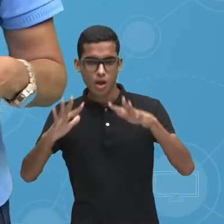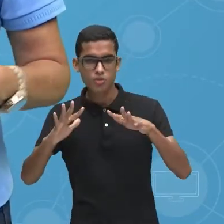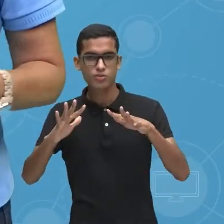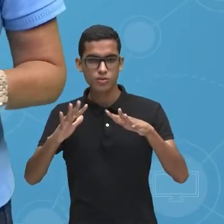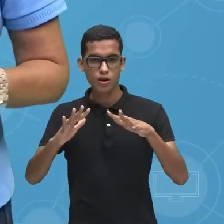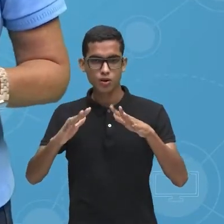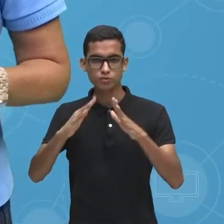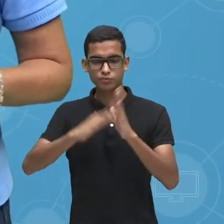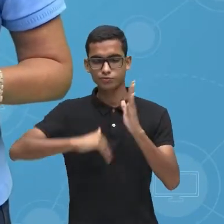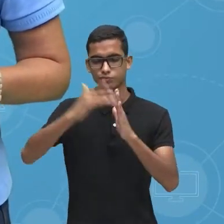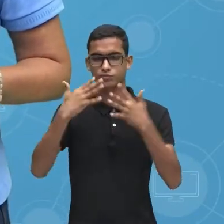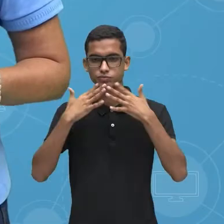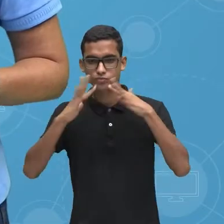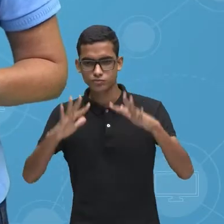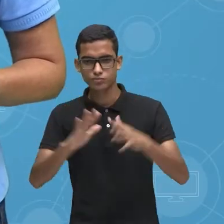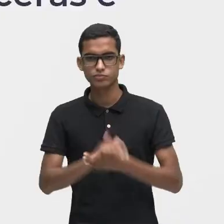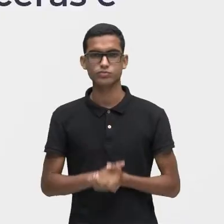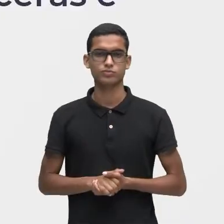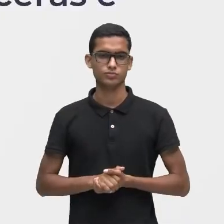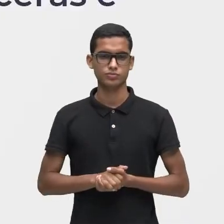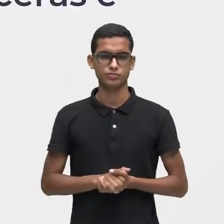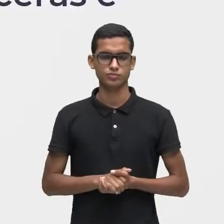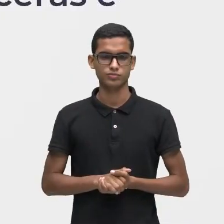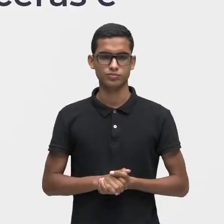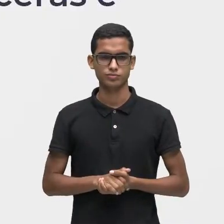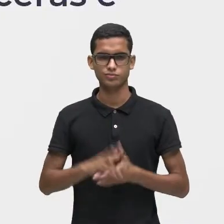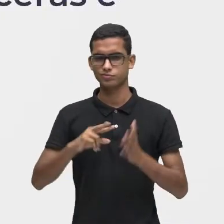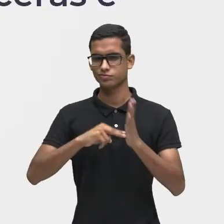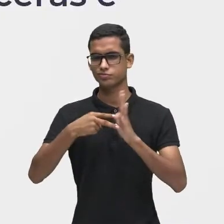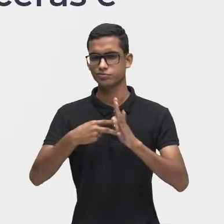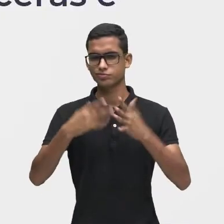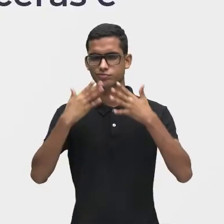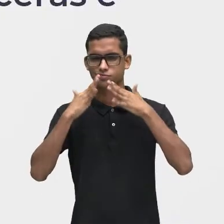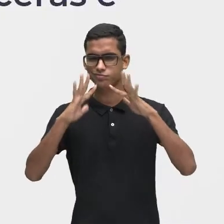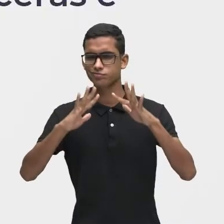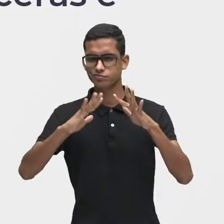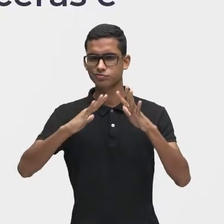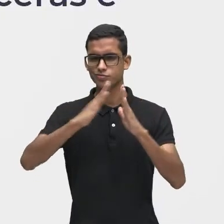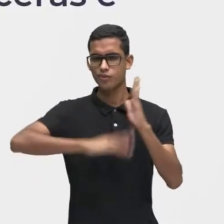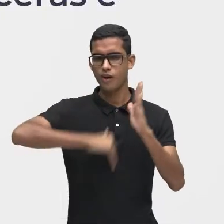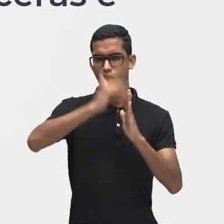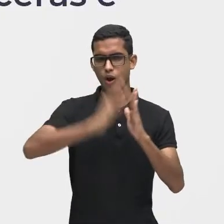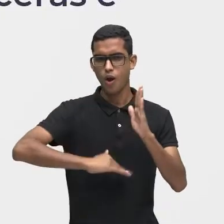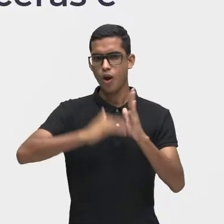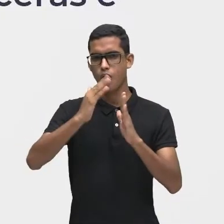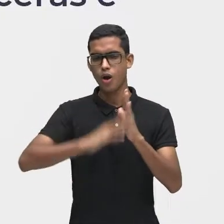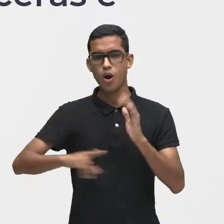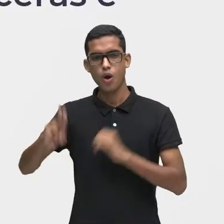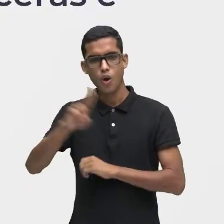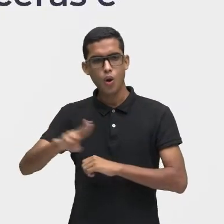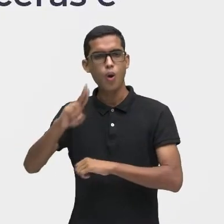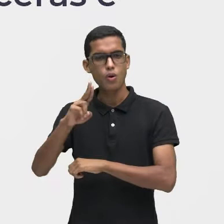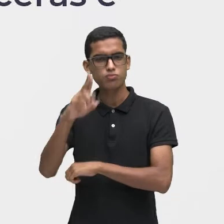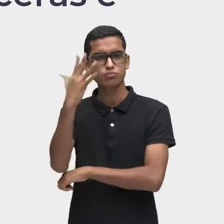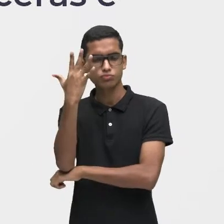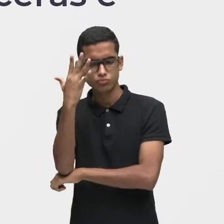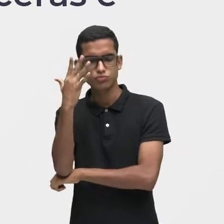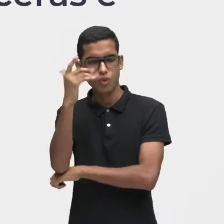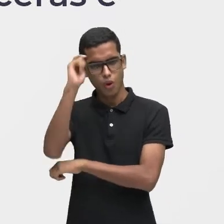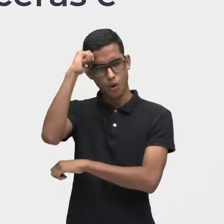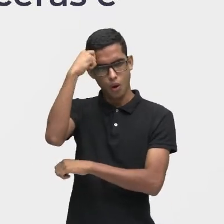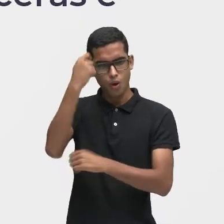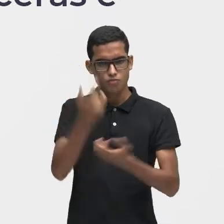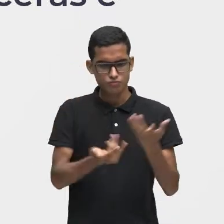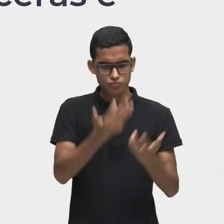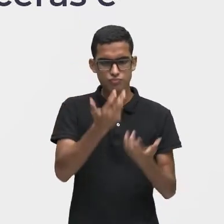falar um pouco o que vem ser essas tintas naturais. Elas são feitas com restos de carvão, pigmentos de plantas e